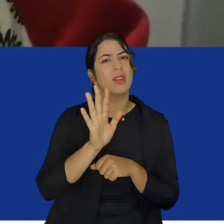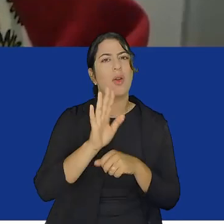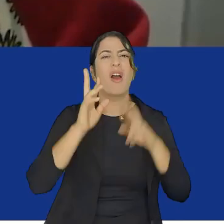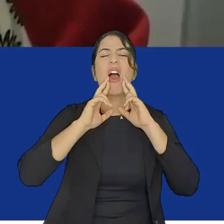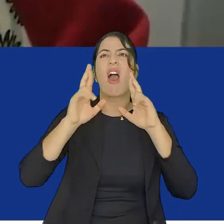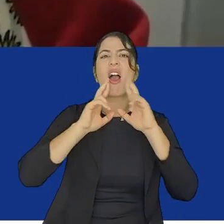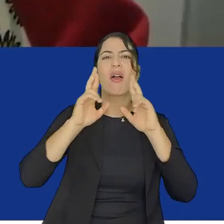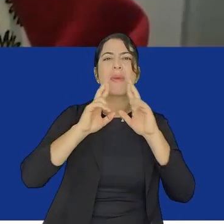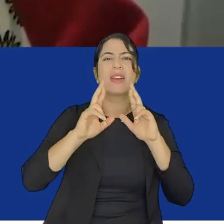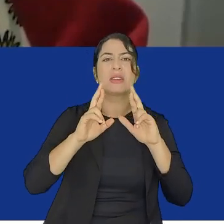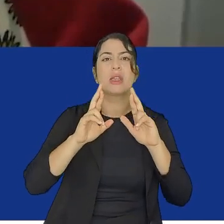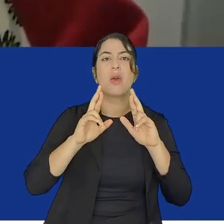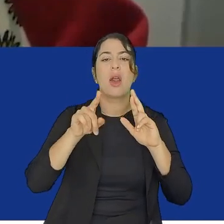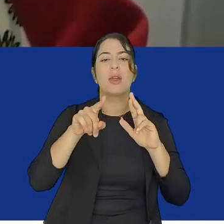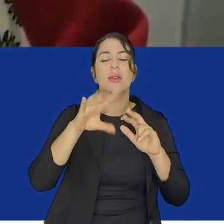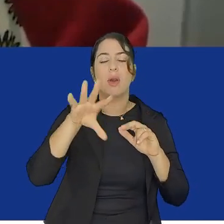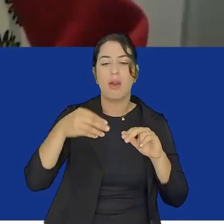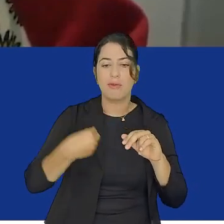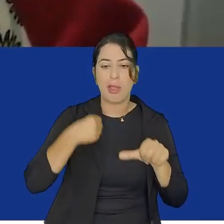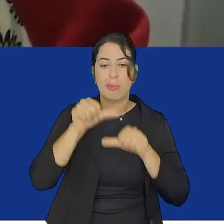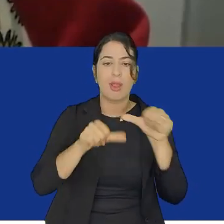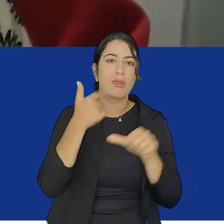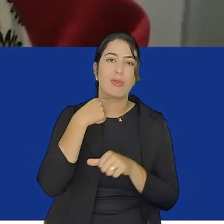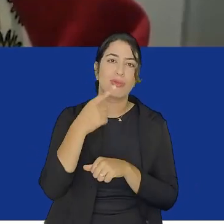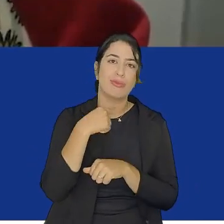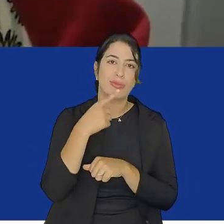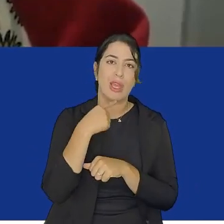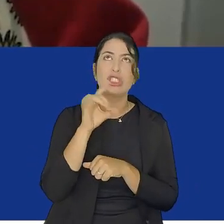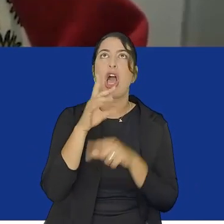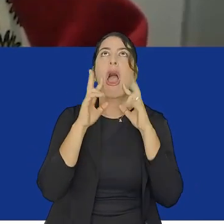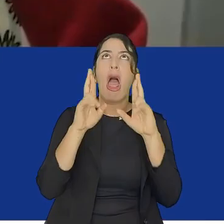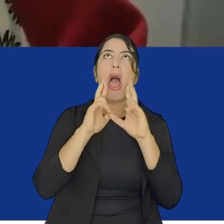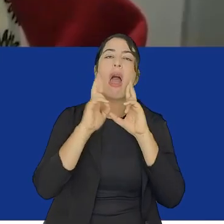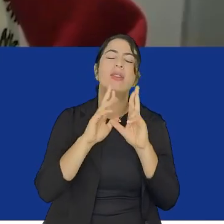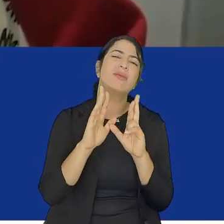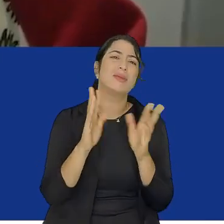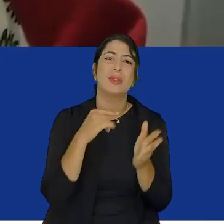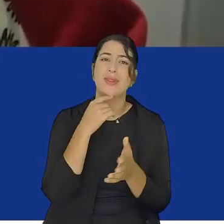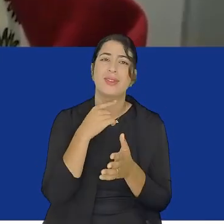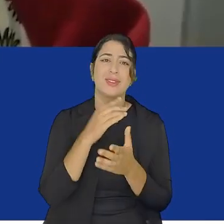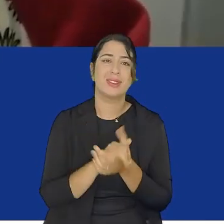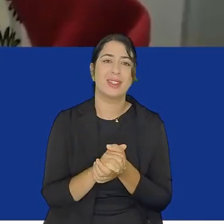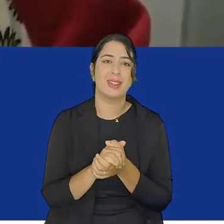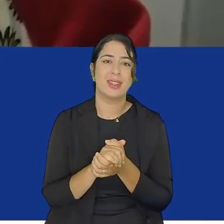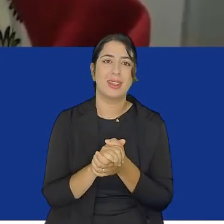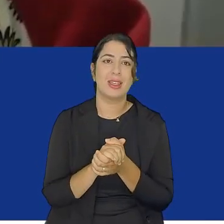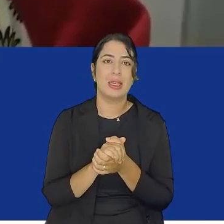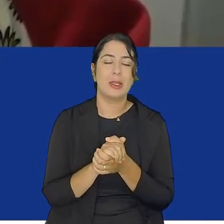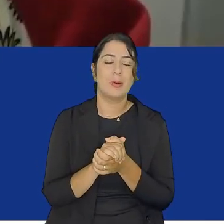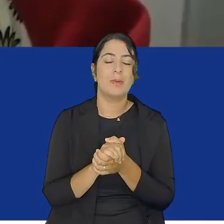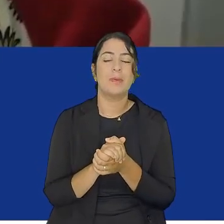lugar da reclamação, ele não muda a realidade. E aí, quando a Carla traz essa questão do otimismo